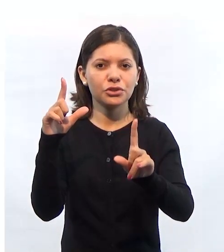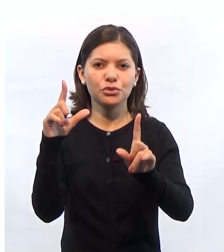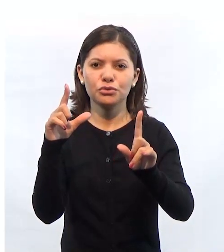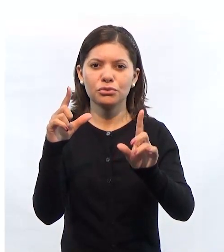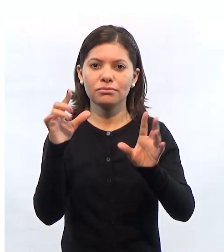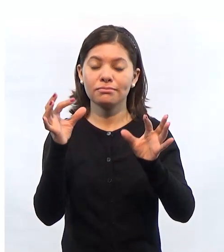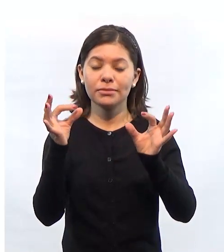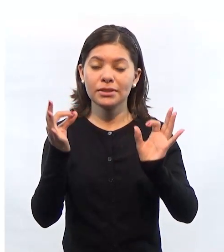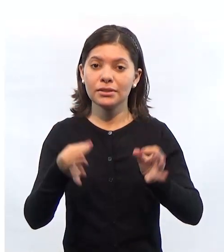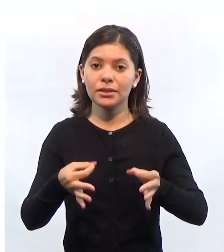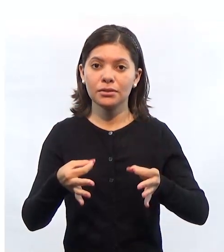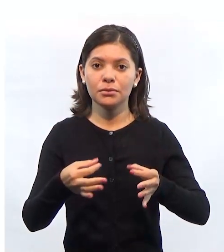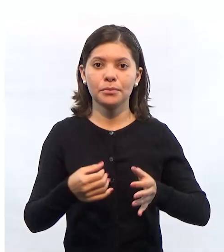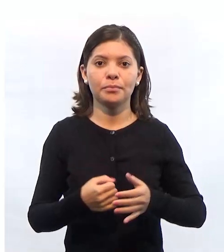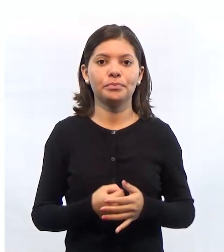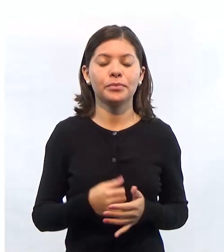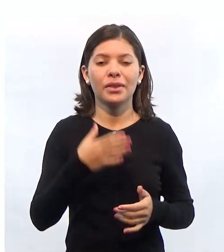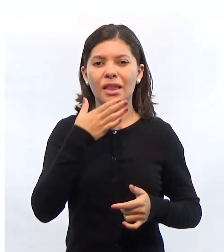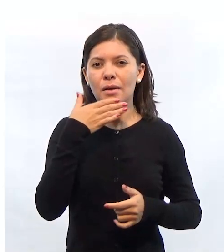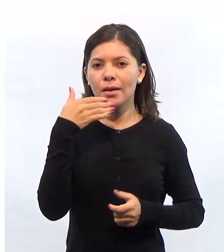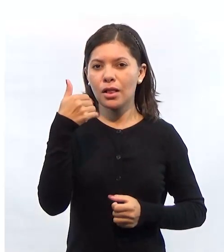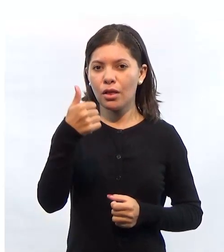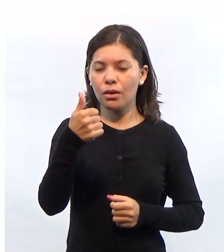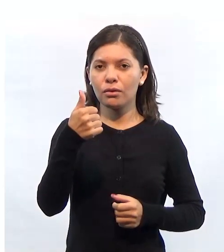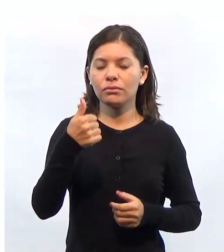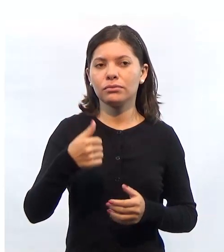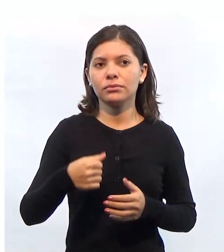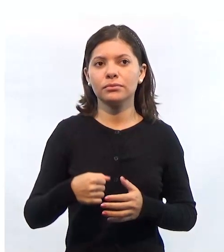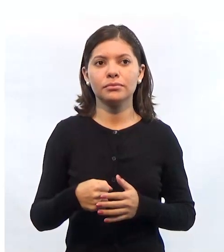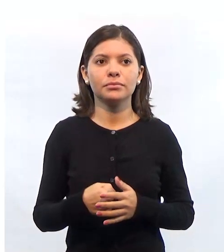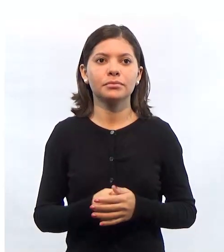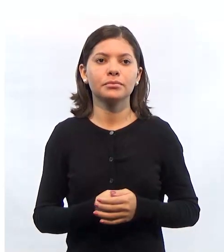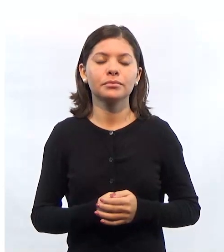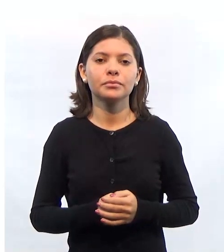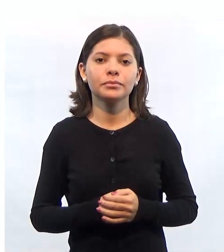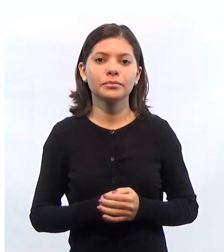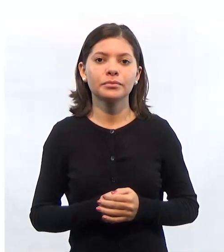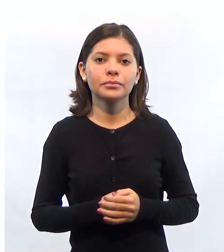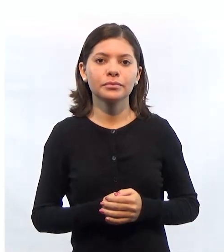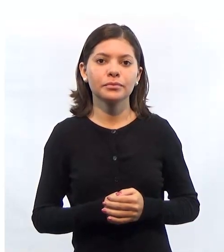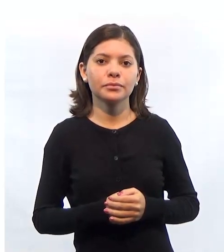foram definidos isso da melhor forma possível